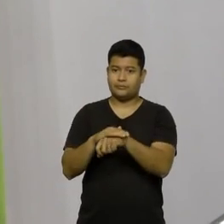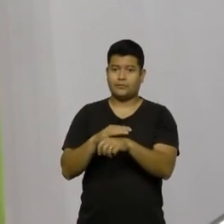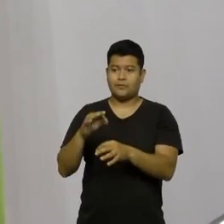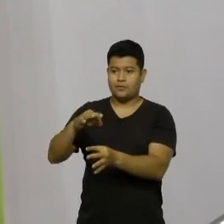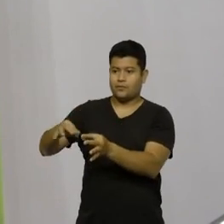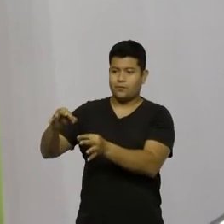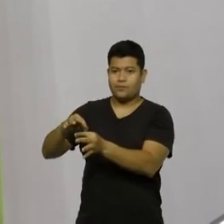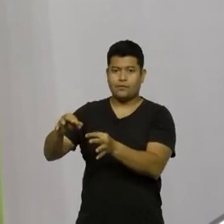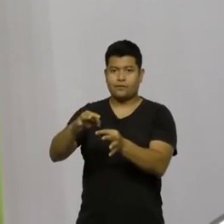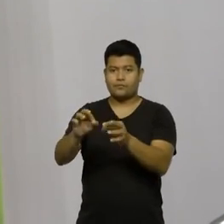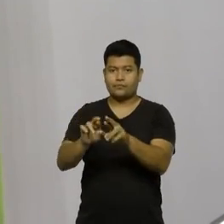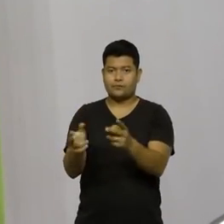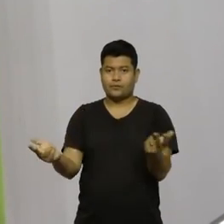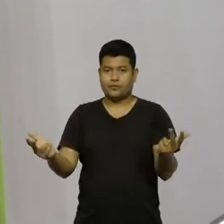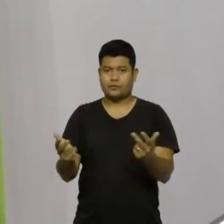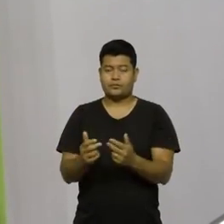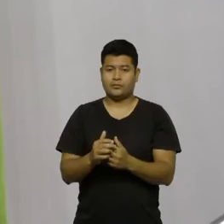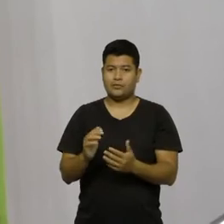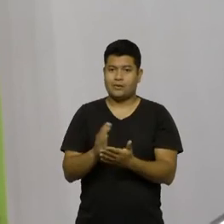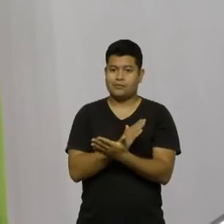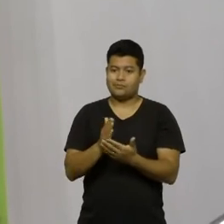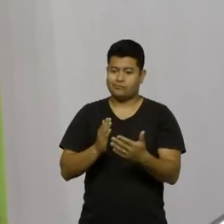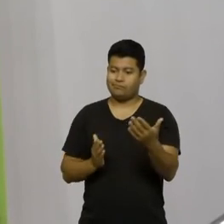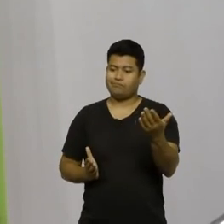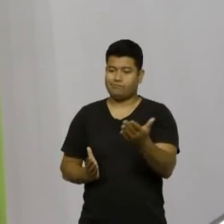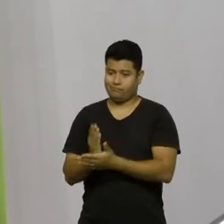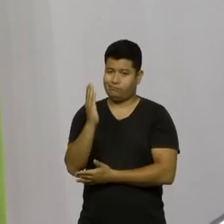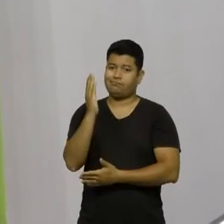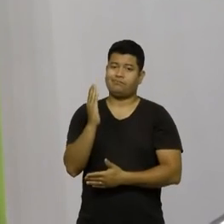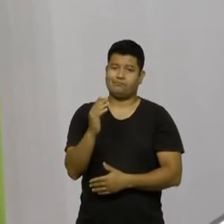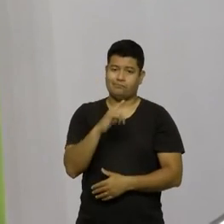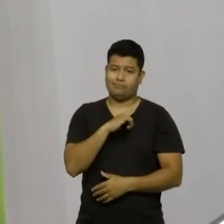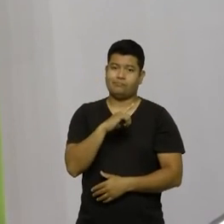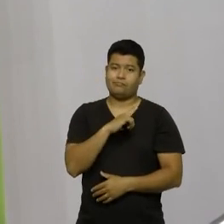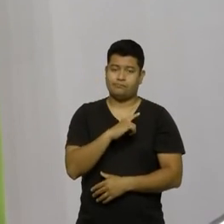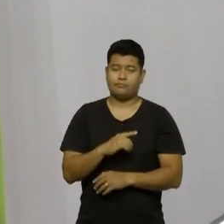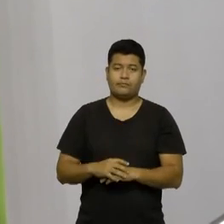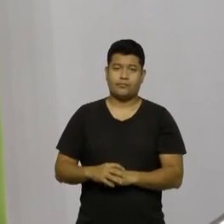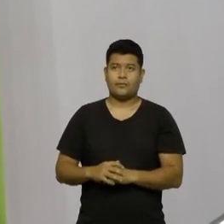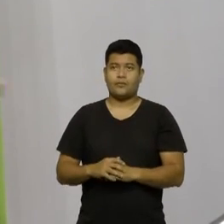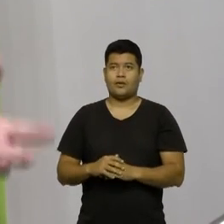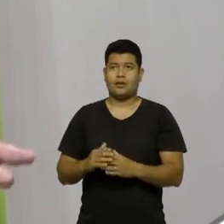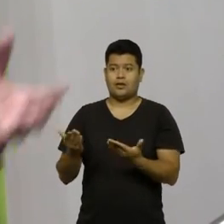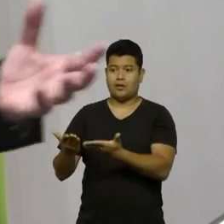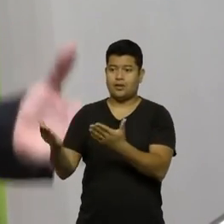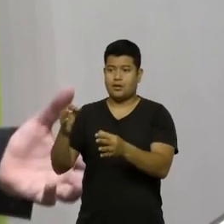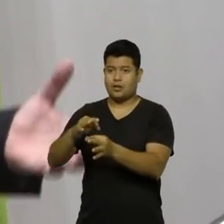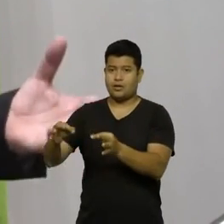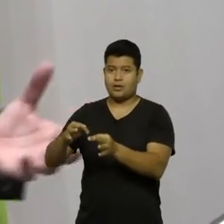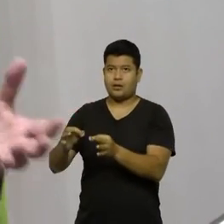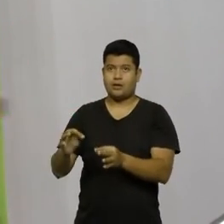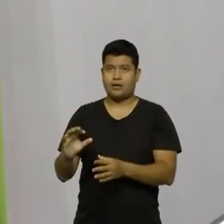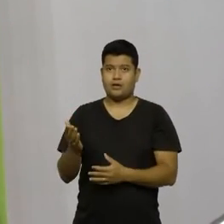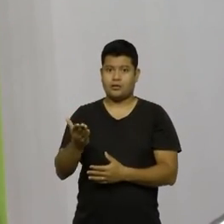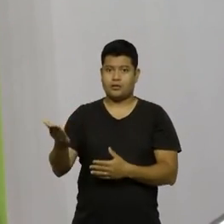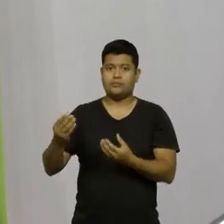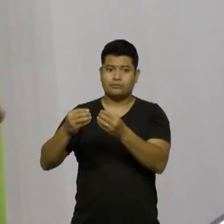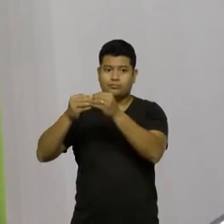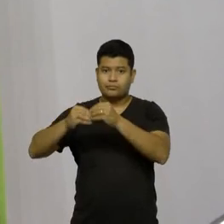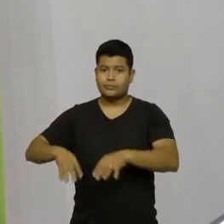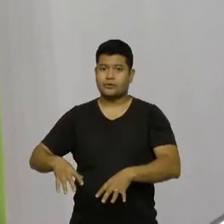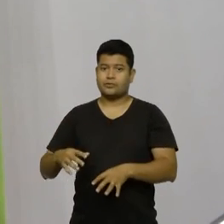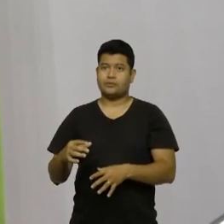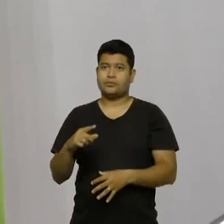entidades, algumas coisas passaram. E as entidades, vendo que seriam